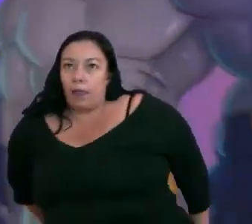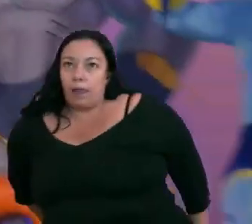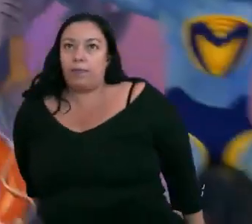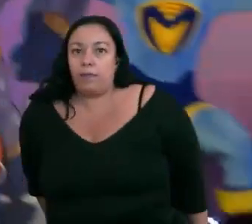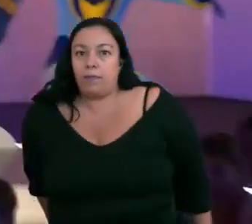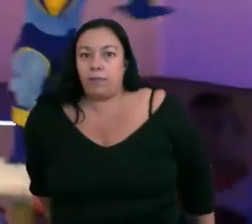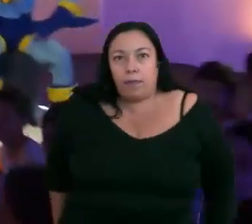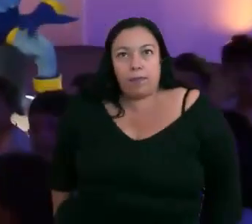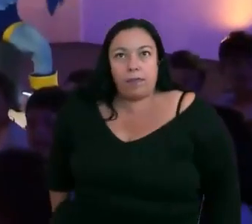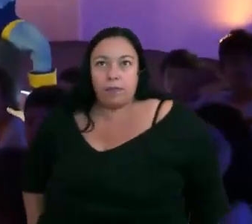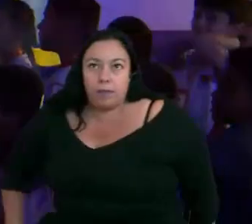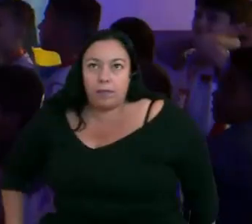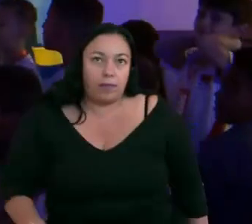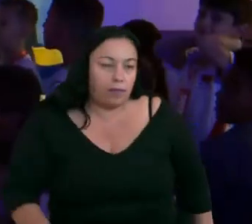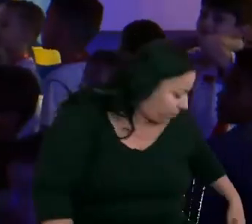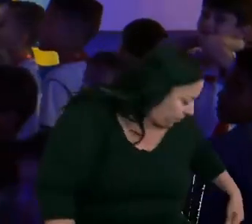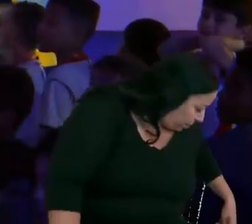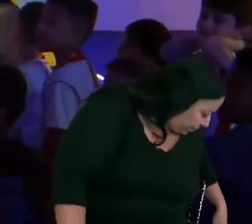Venha, Clara!